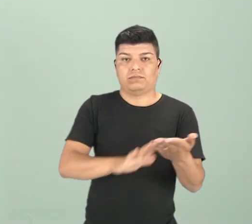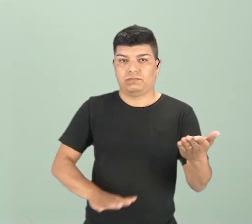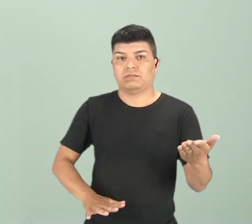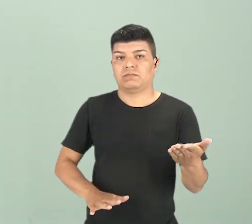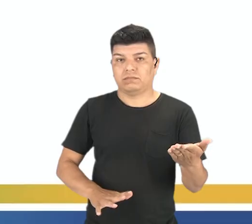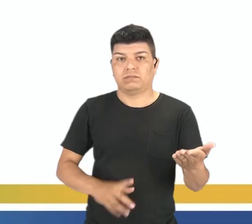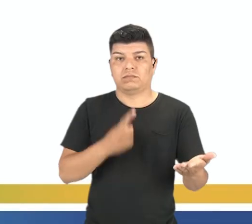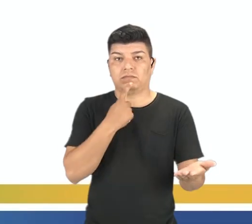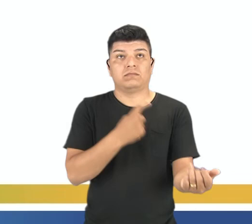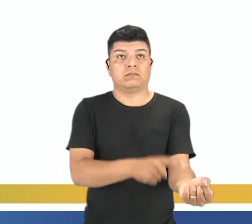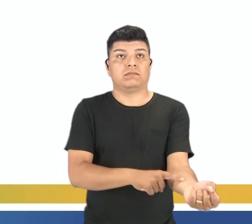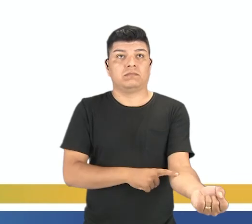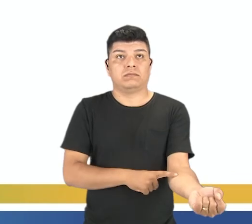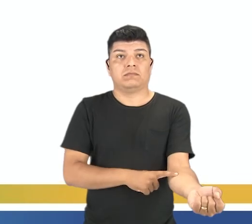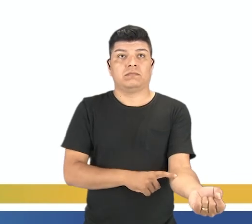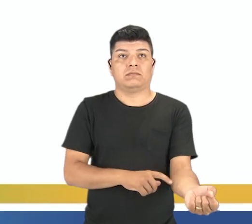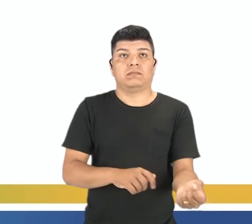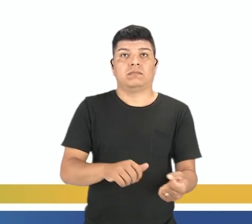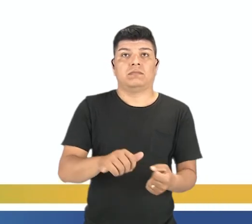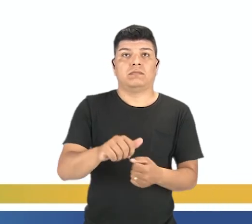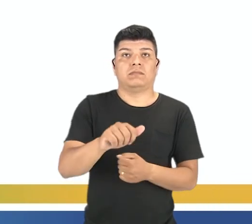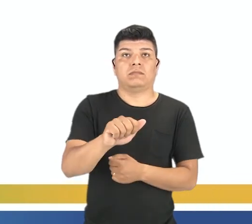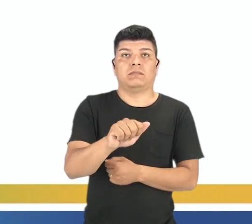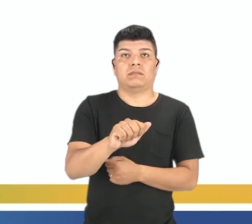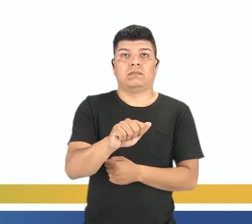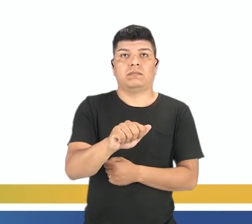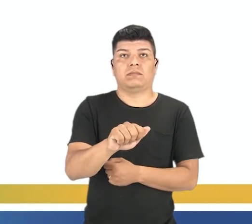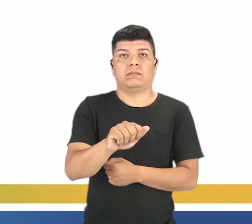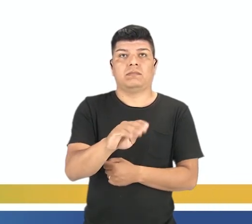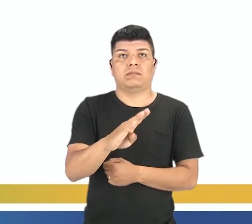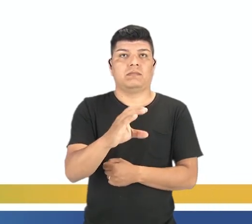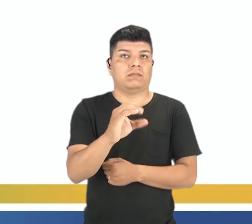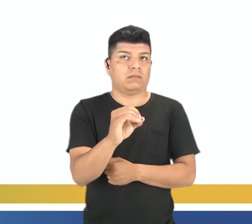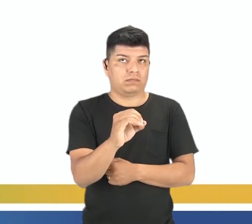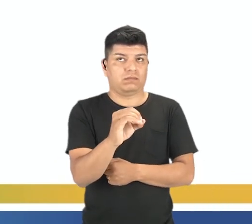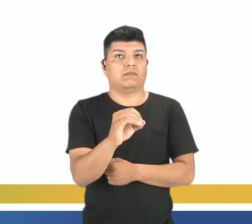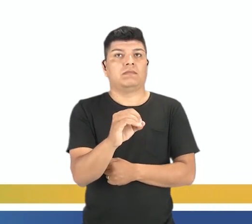tipos de sangue do sistema OAB são caracterizados pela presença de ausência de